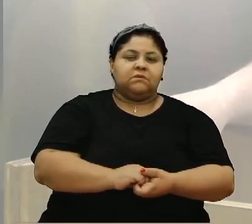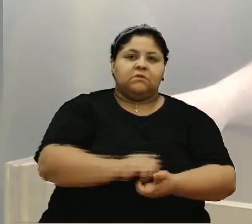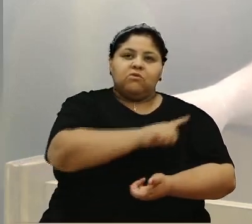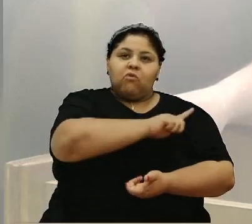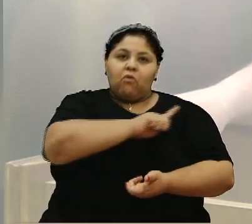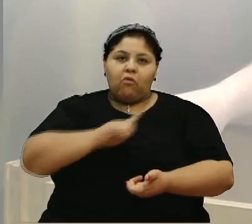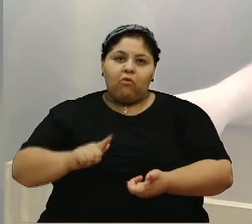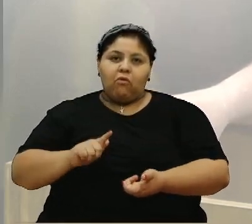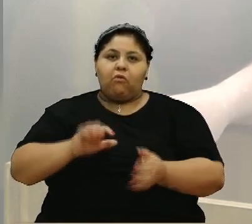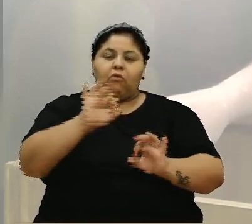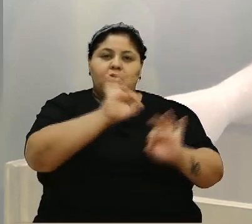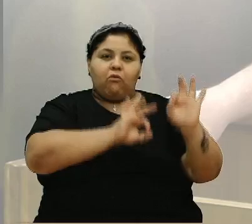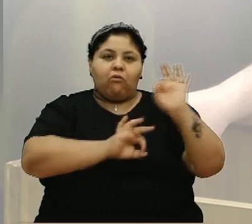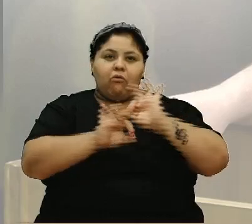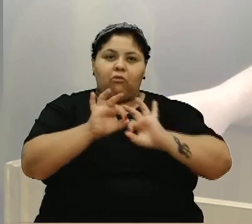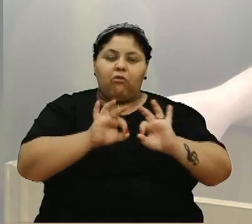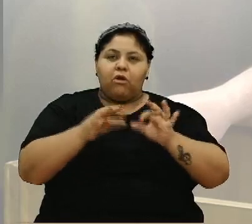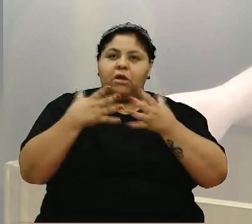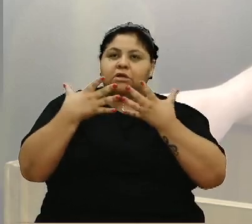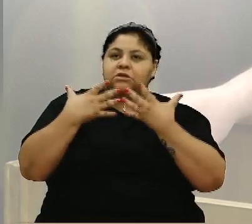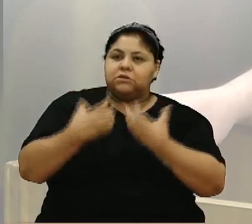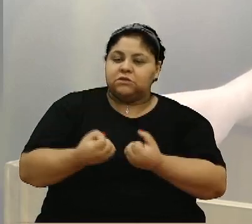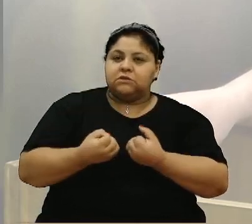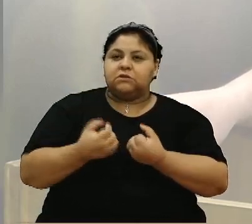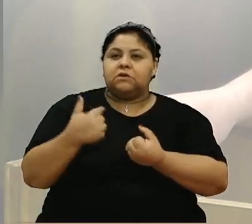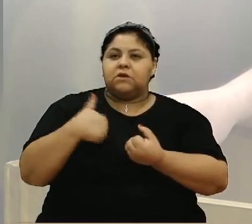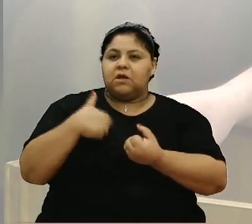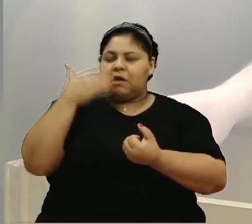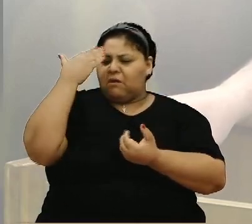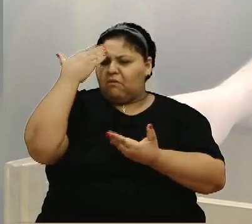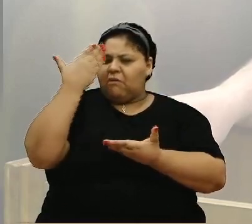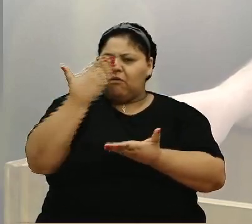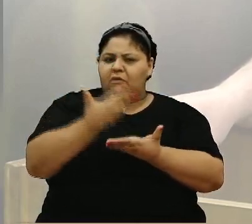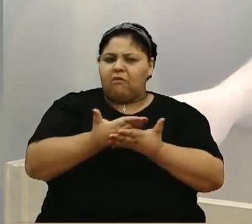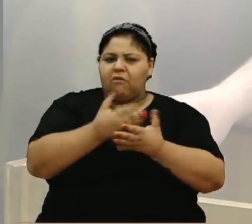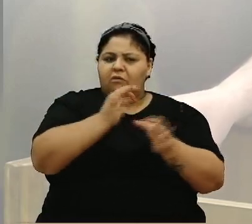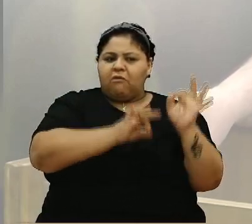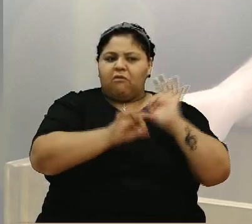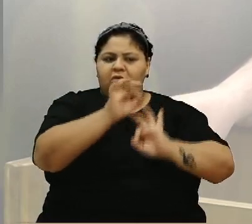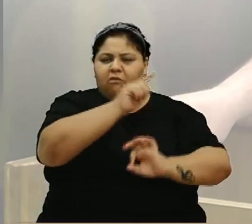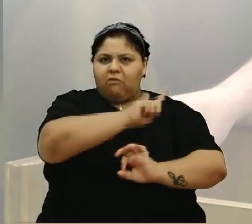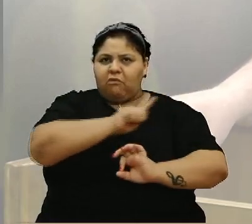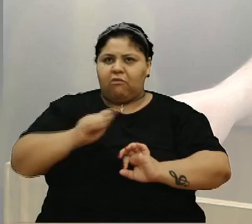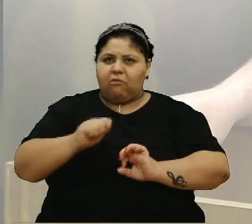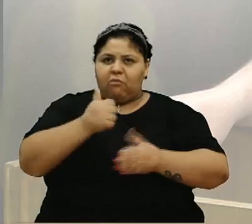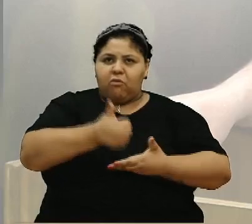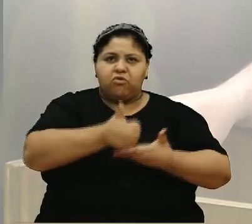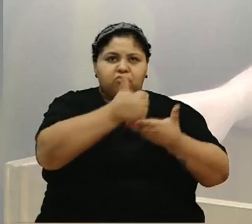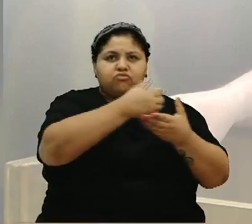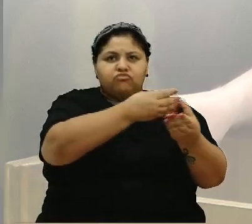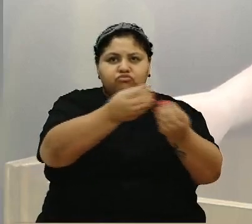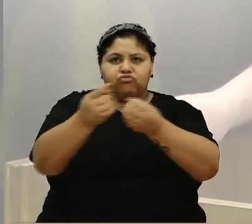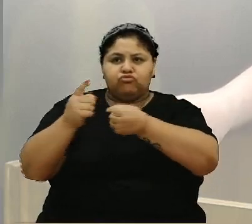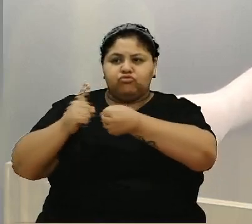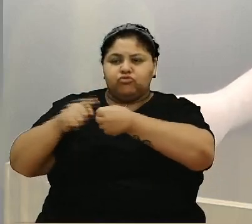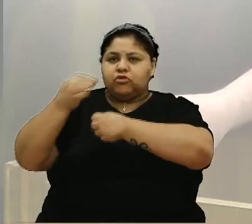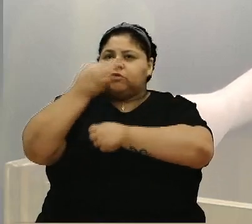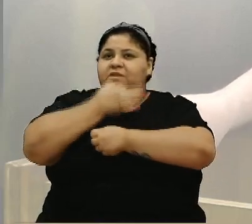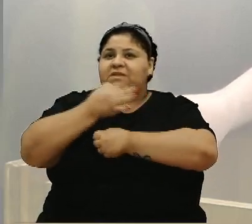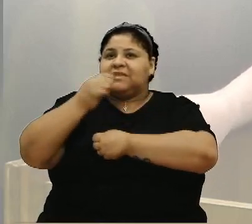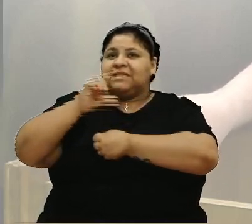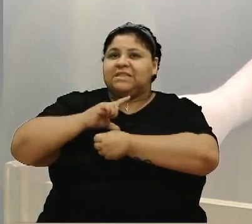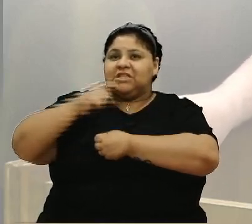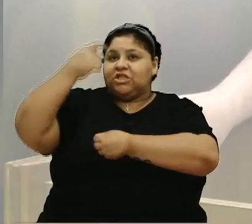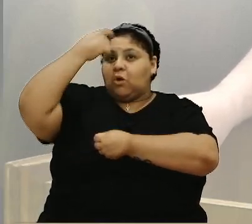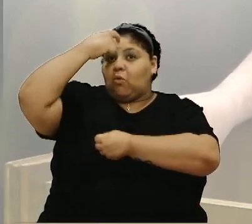sido absorvido. E tenho certeza que o nosso plano de governo pode colaborar e colaborar muito com a cidade de Caxias do Sul, porque a gente tinha